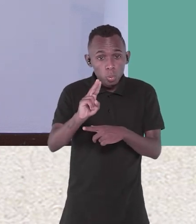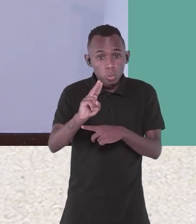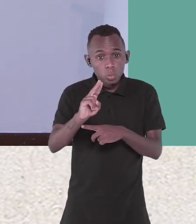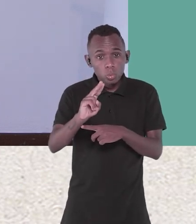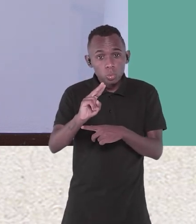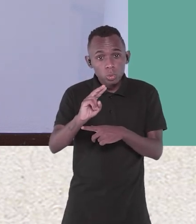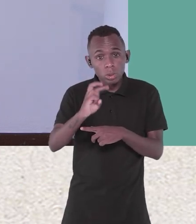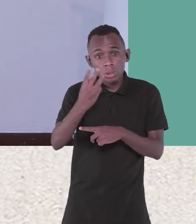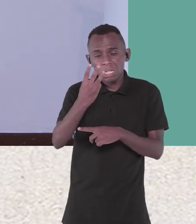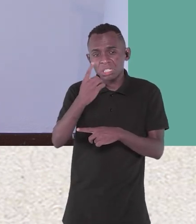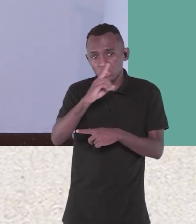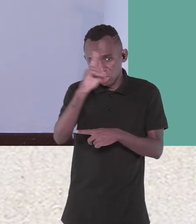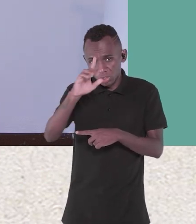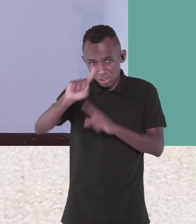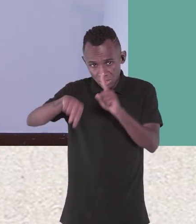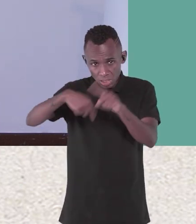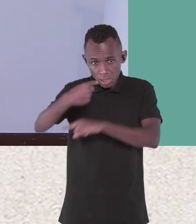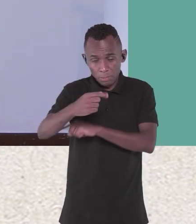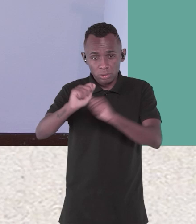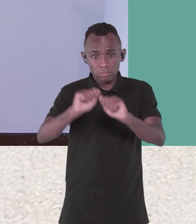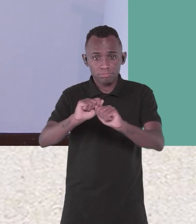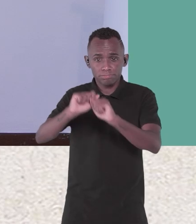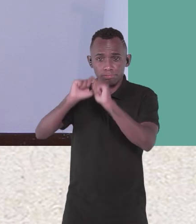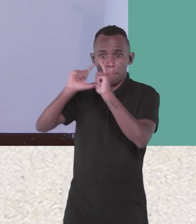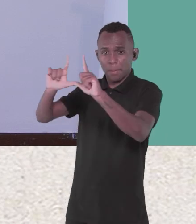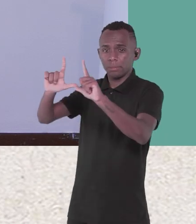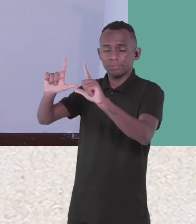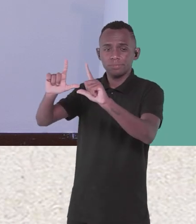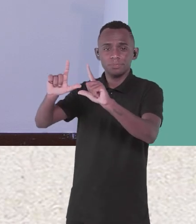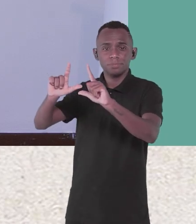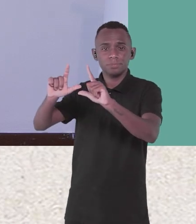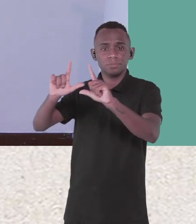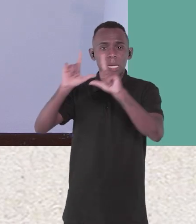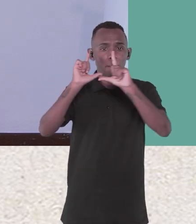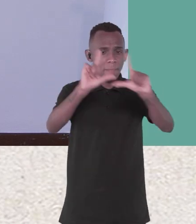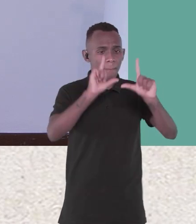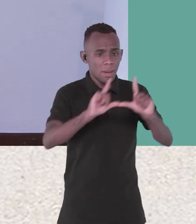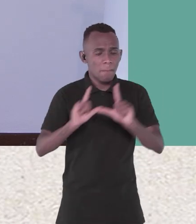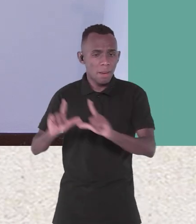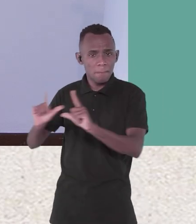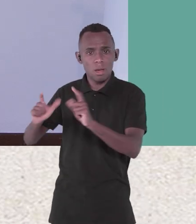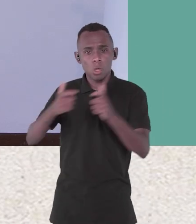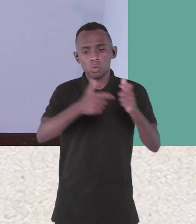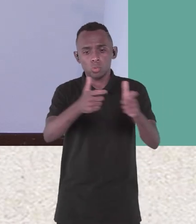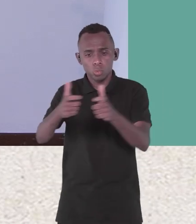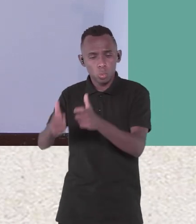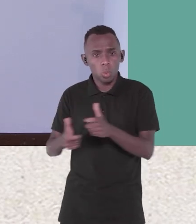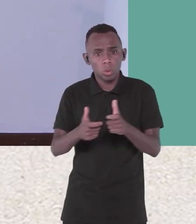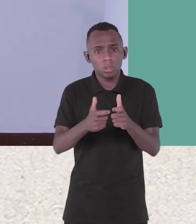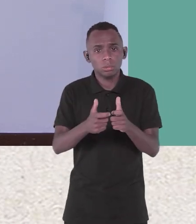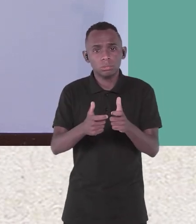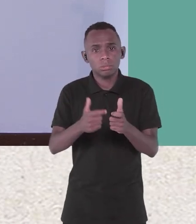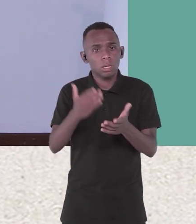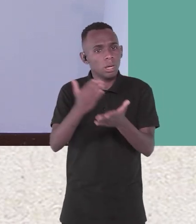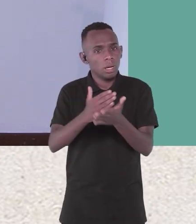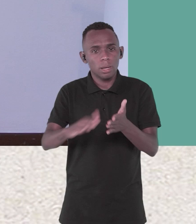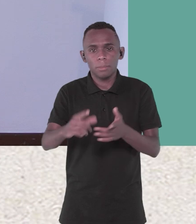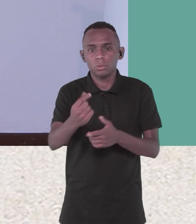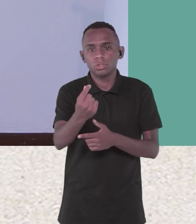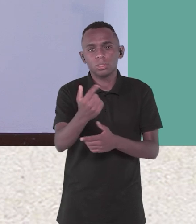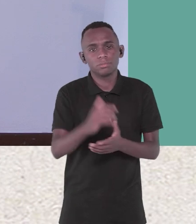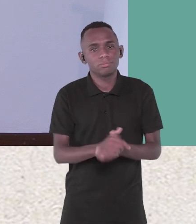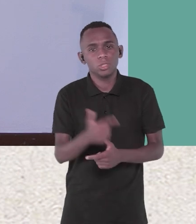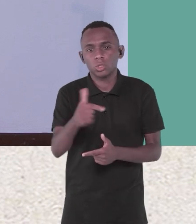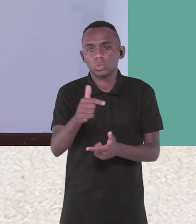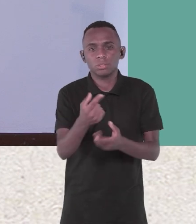2, 3 dias depois, aparece uma plaquinha em basicamente todos os locais. Acabou o dinheiro. Não